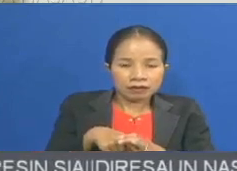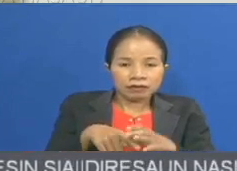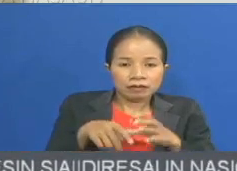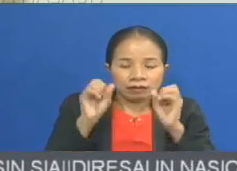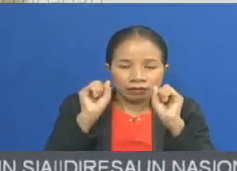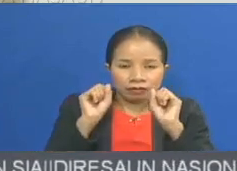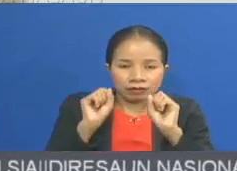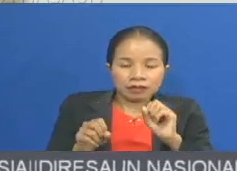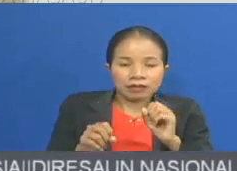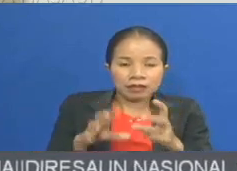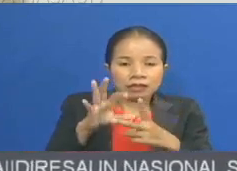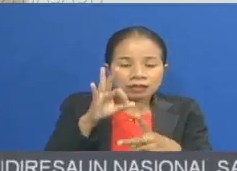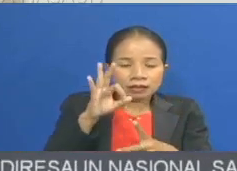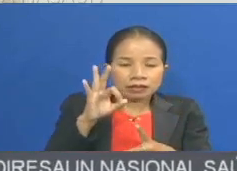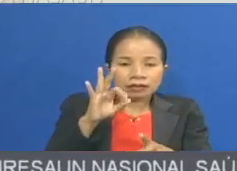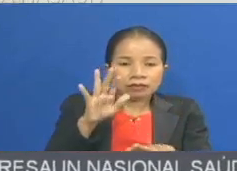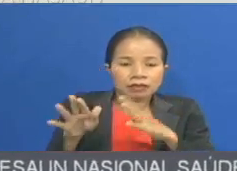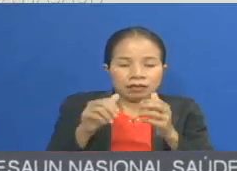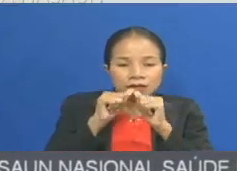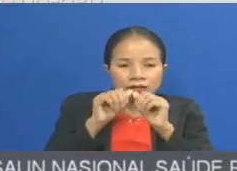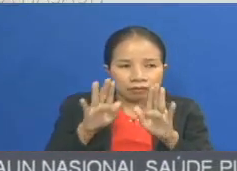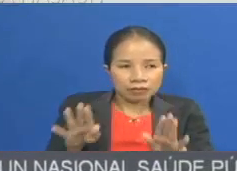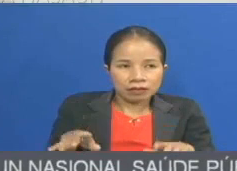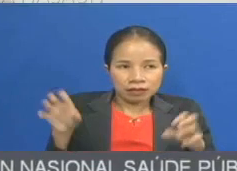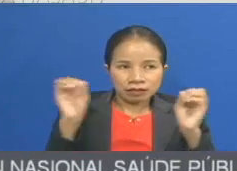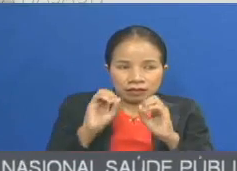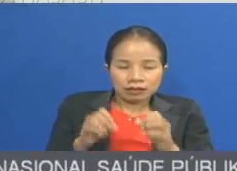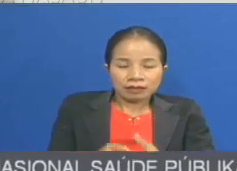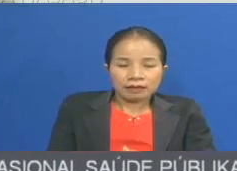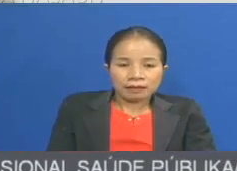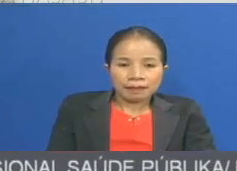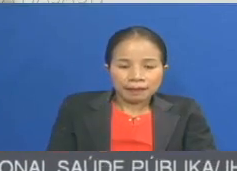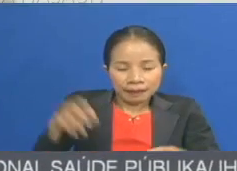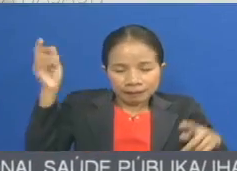Para eleição de bele lao armate e lei o problema.